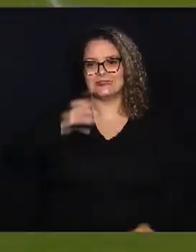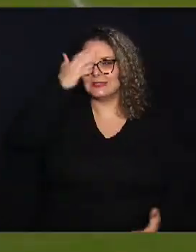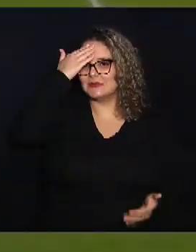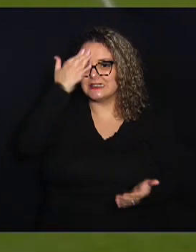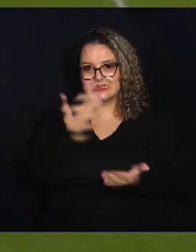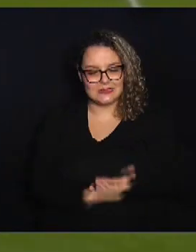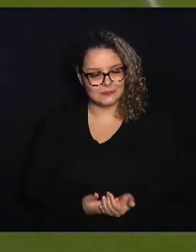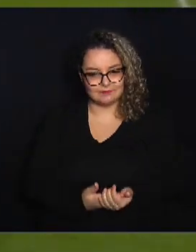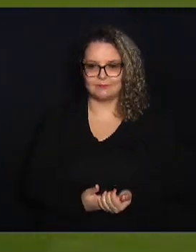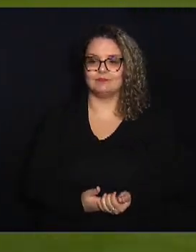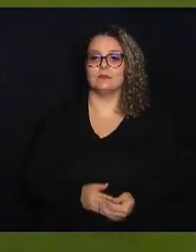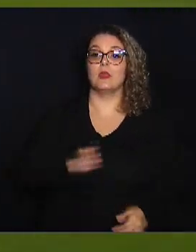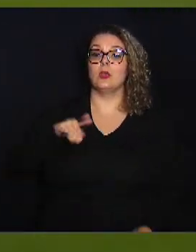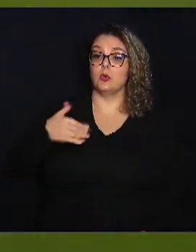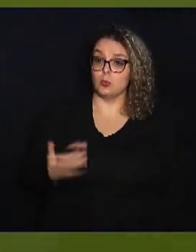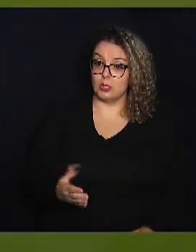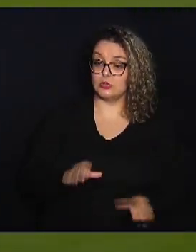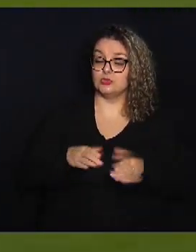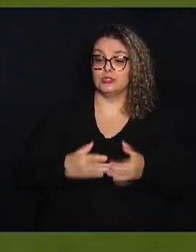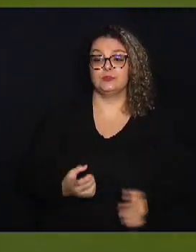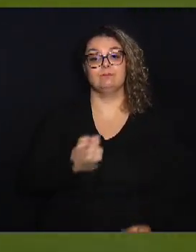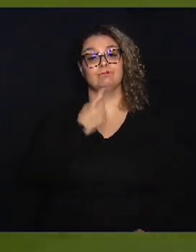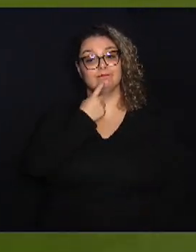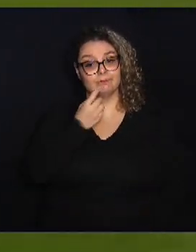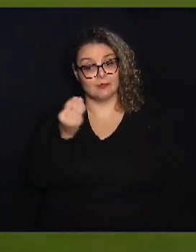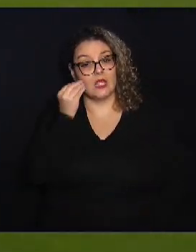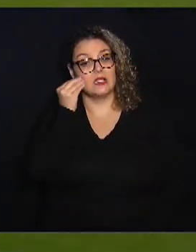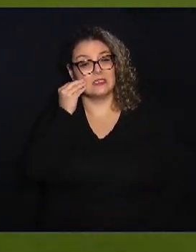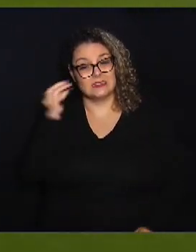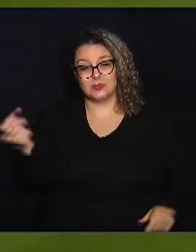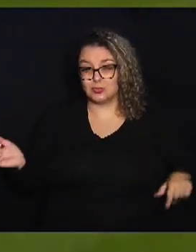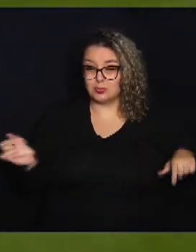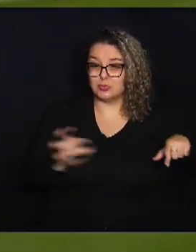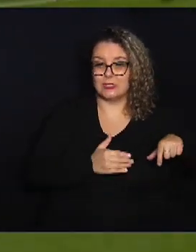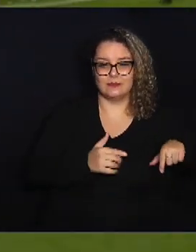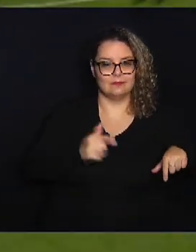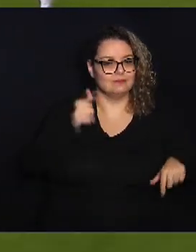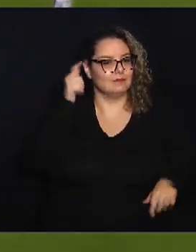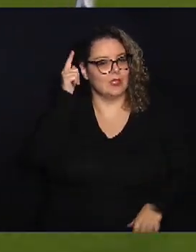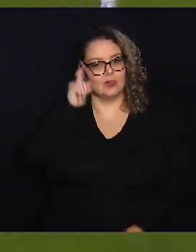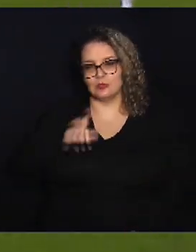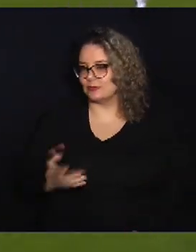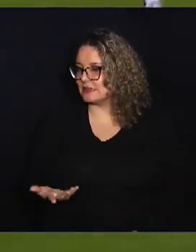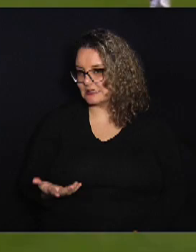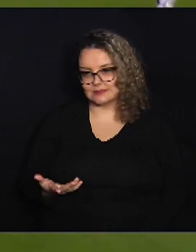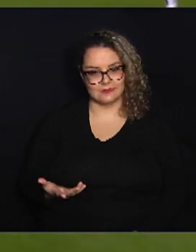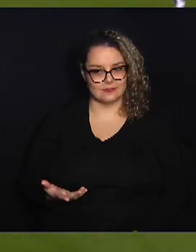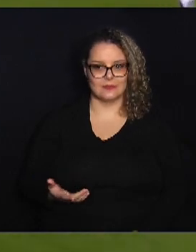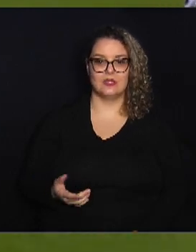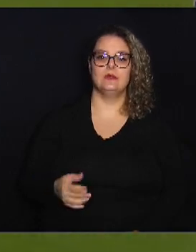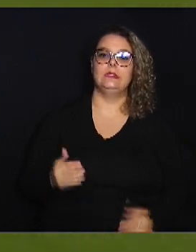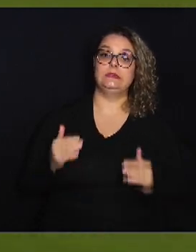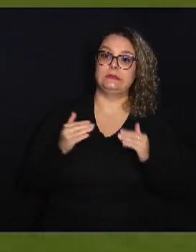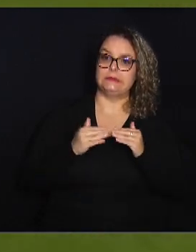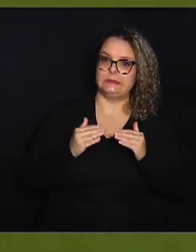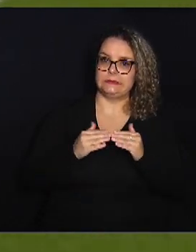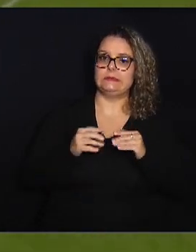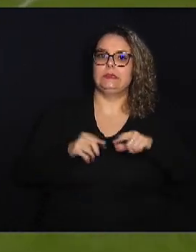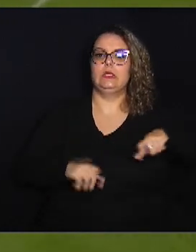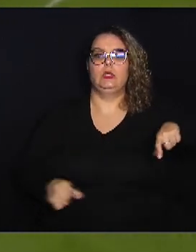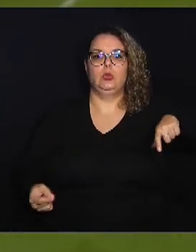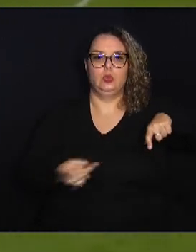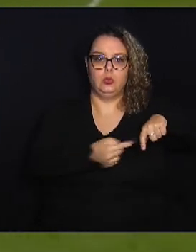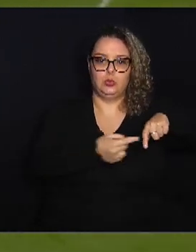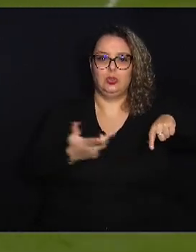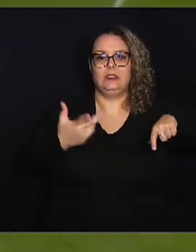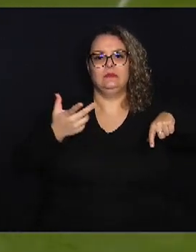inacreditável. Quando o time de Campinas tentava agredir, não dava certo. Vamos combinar que a trave também estava